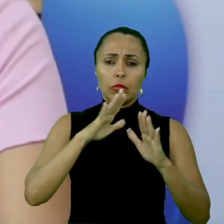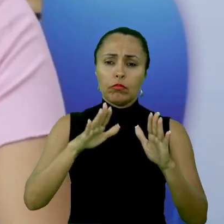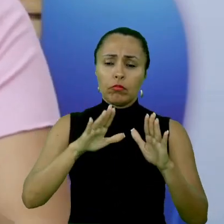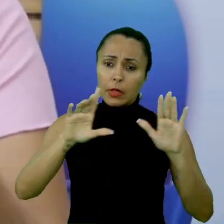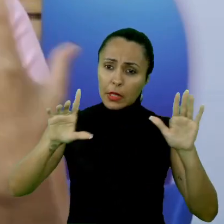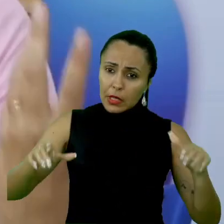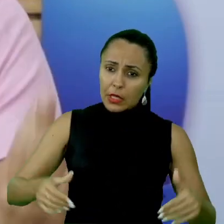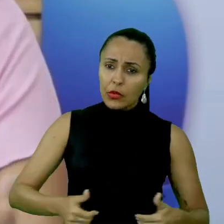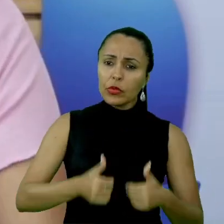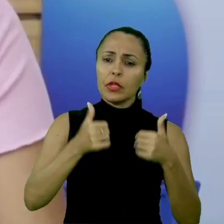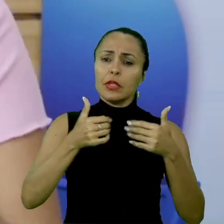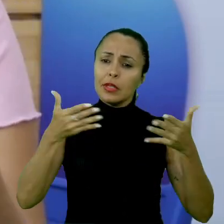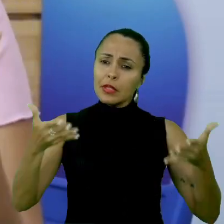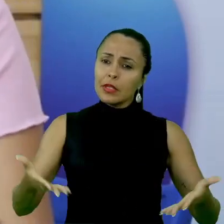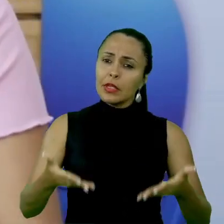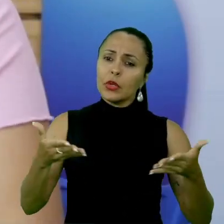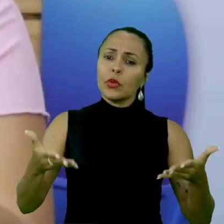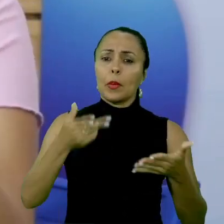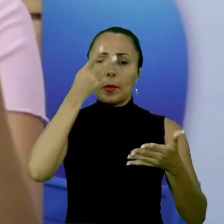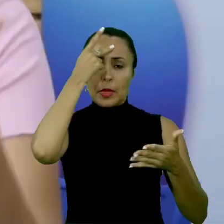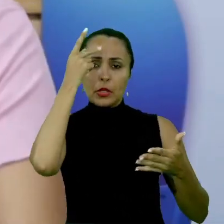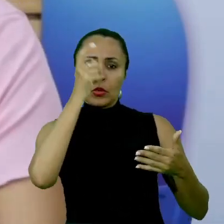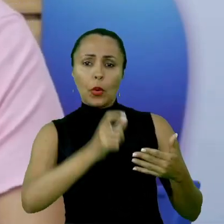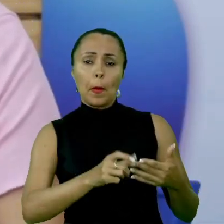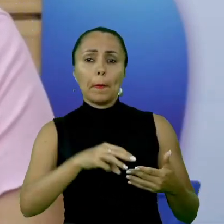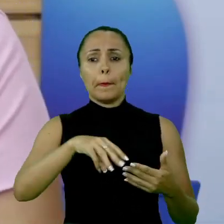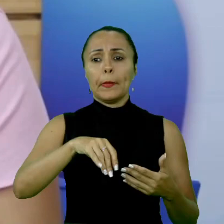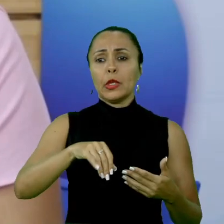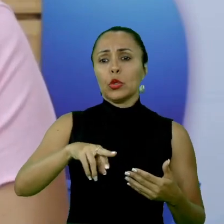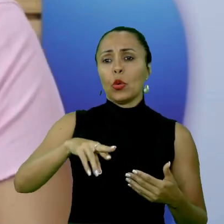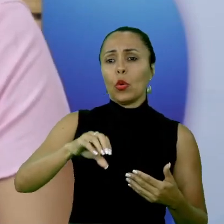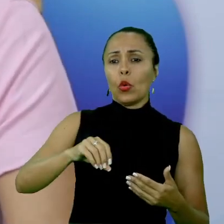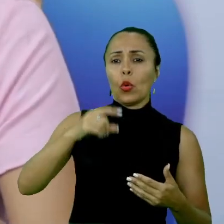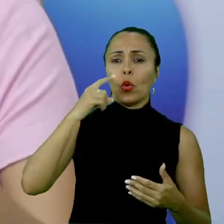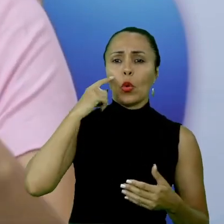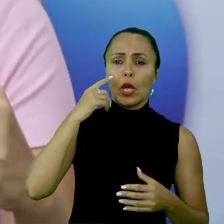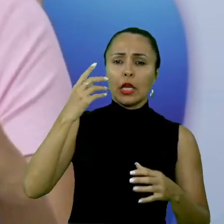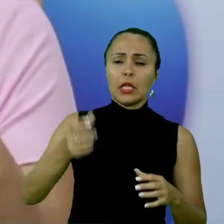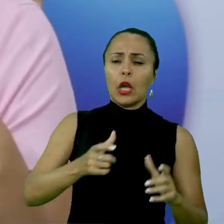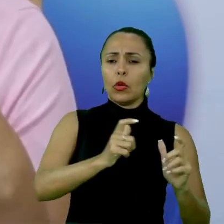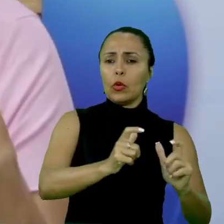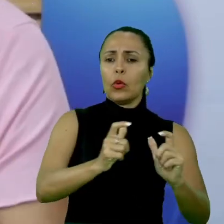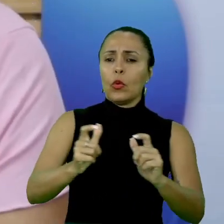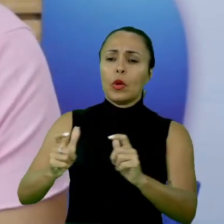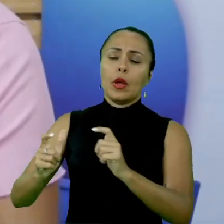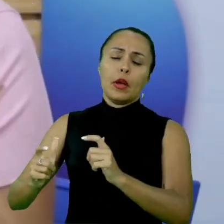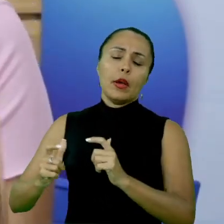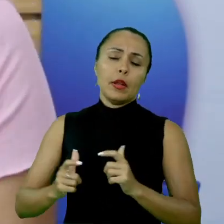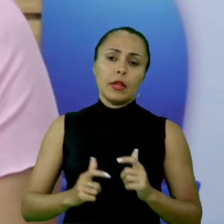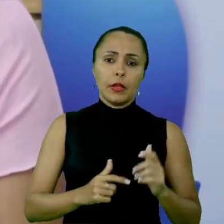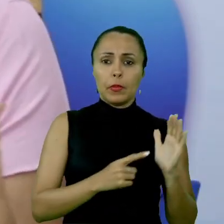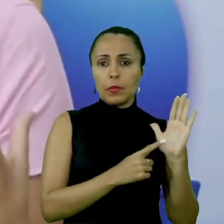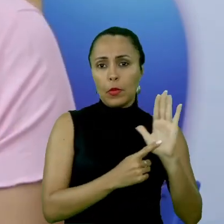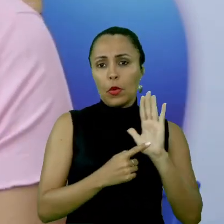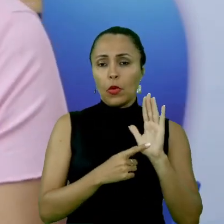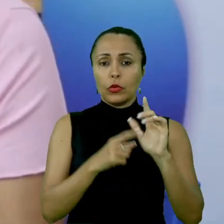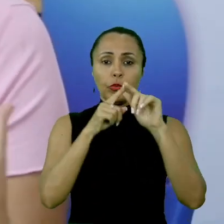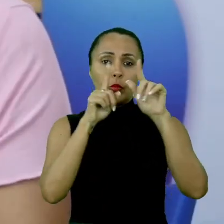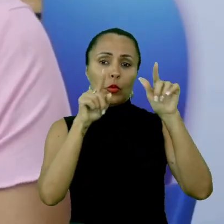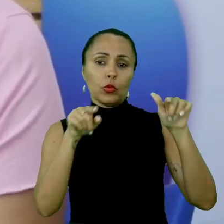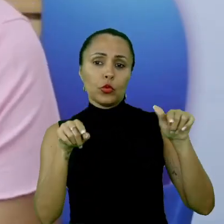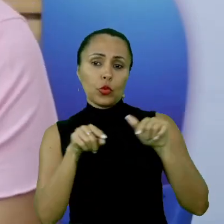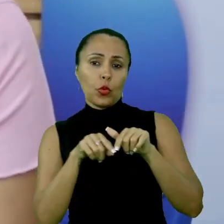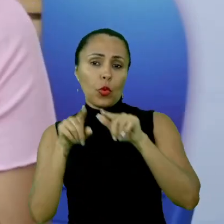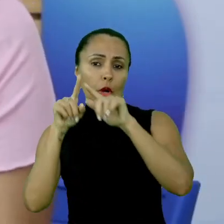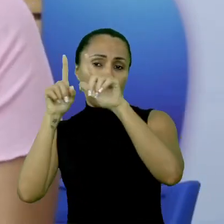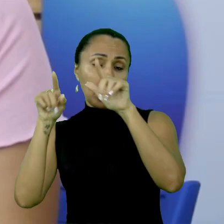Então, a foto do Miró está em todos os lugares daquela coleção, né? Se mostra os quadros que foram inspirados e